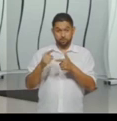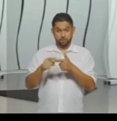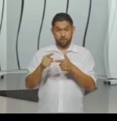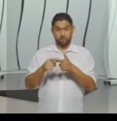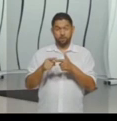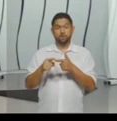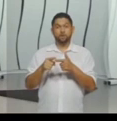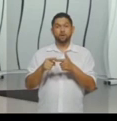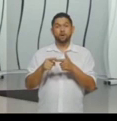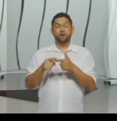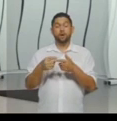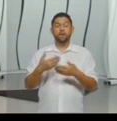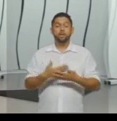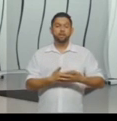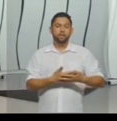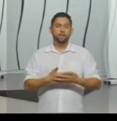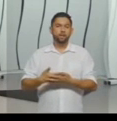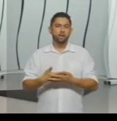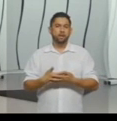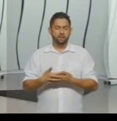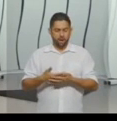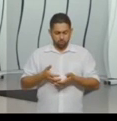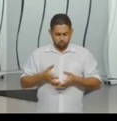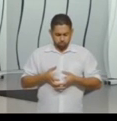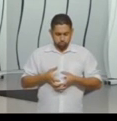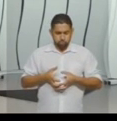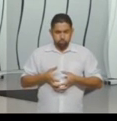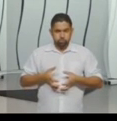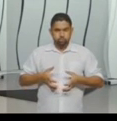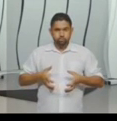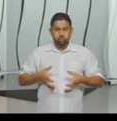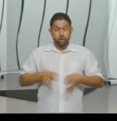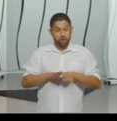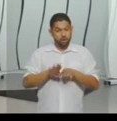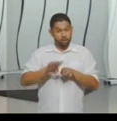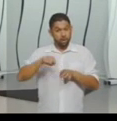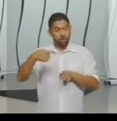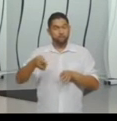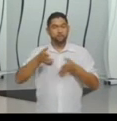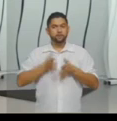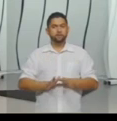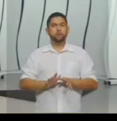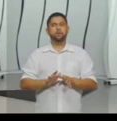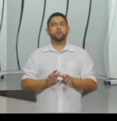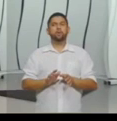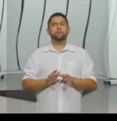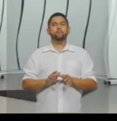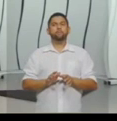principalmente em recém-nascidos, no feto e depois do nascimento. E também pode causar